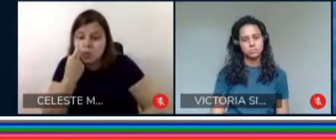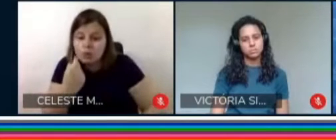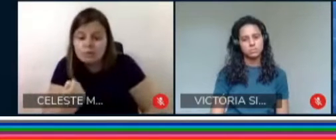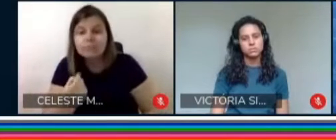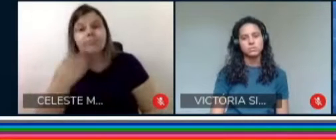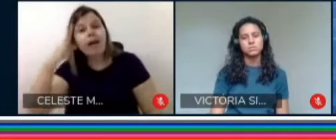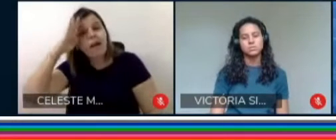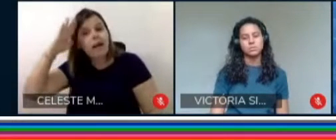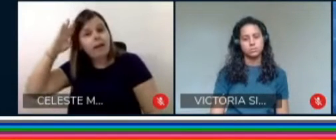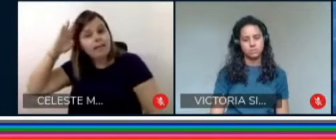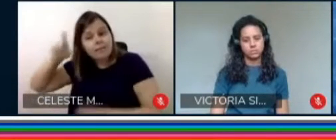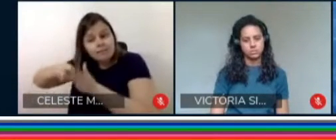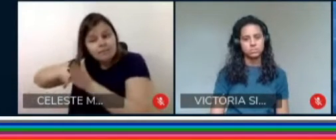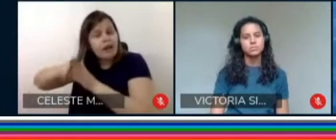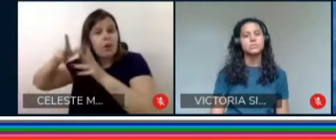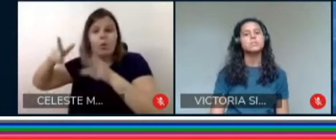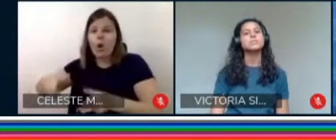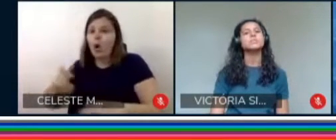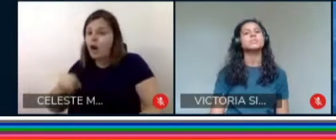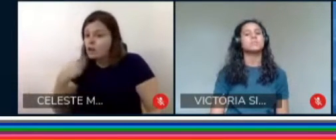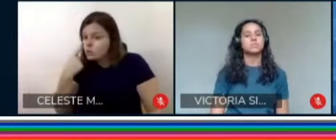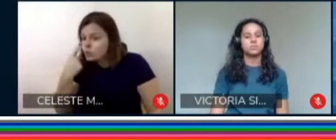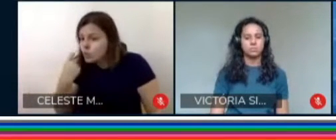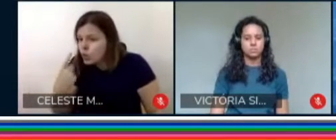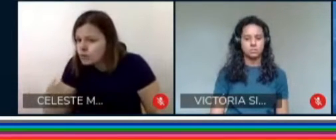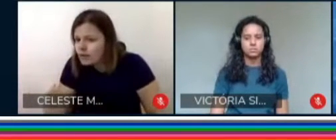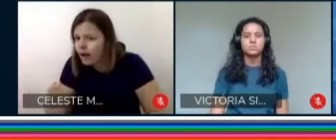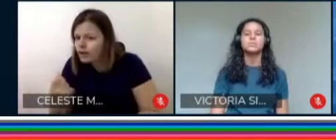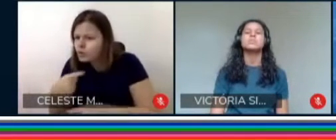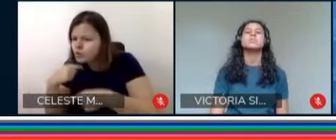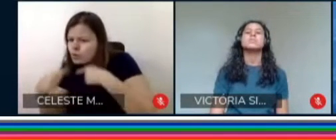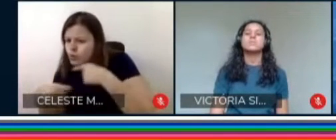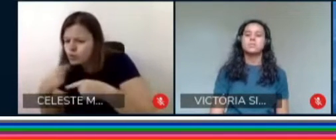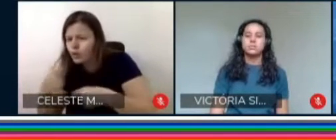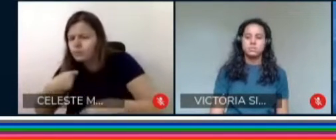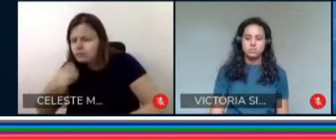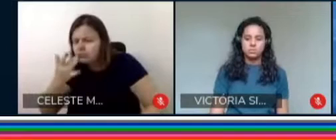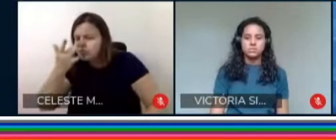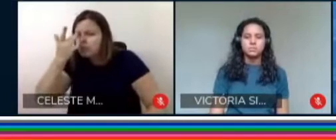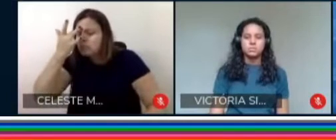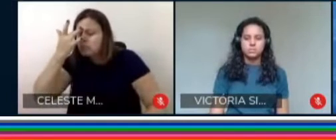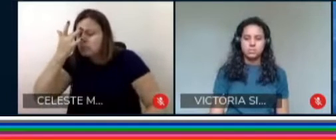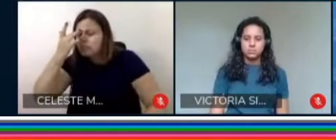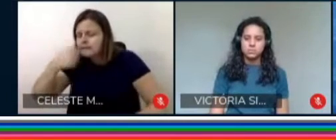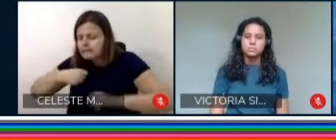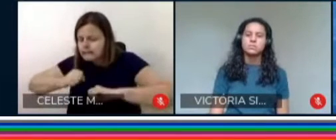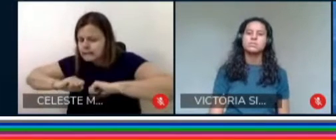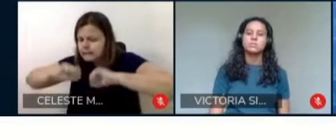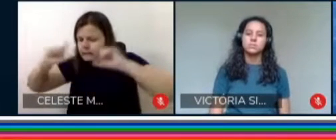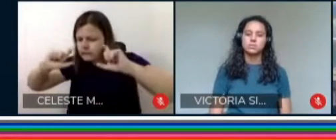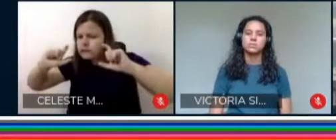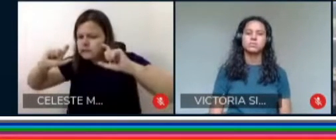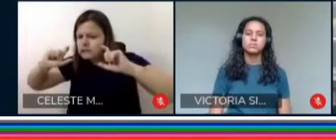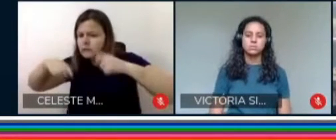não é diferente, né? Eu tenho que ter algo em mente que me desperte a dúvida para eu ir